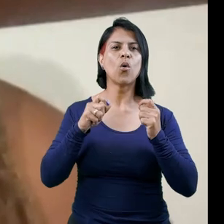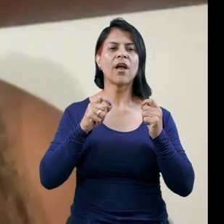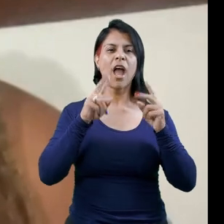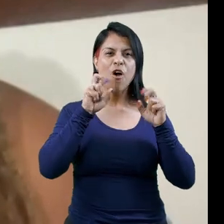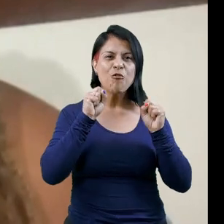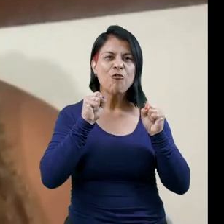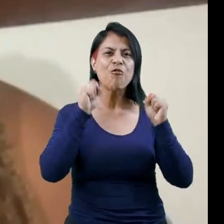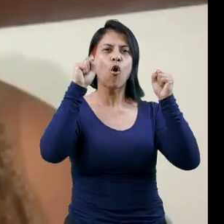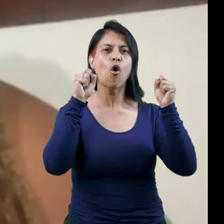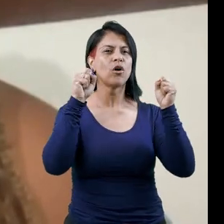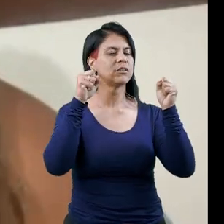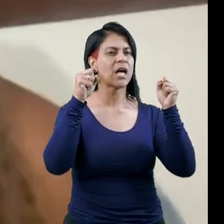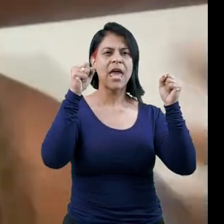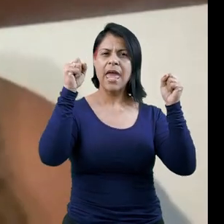energias,